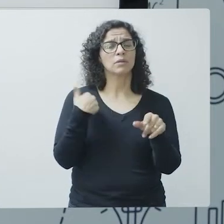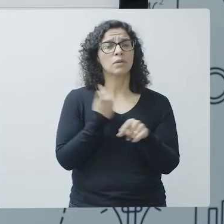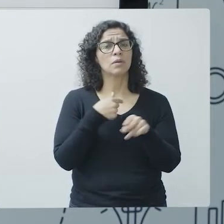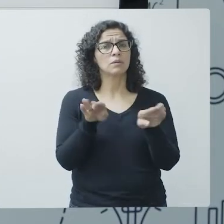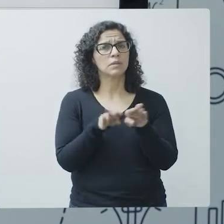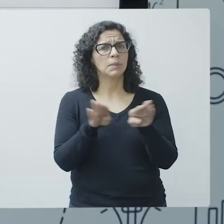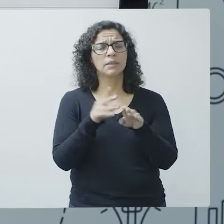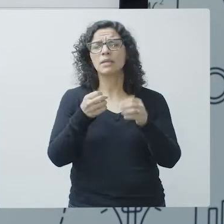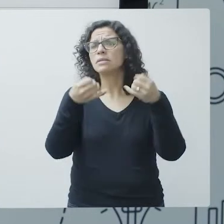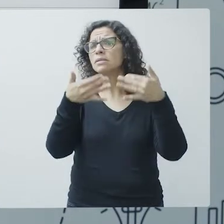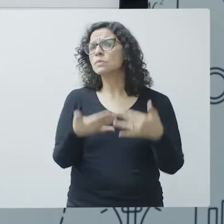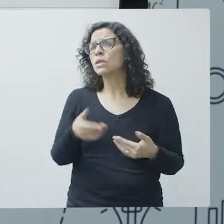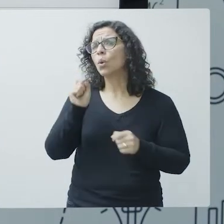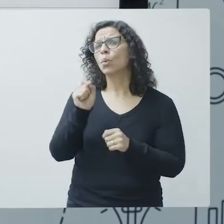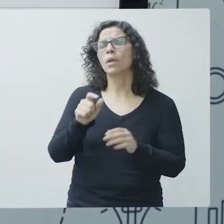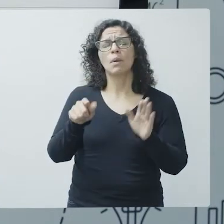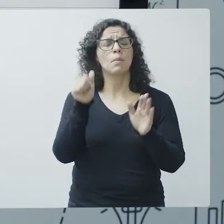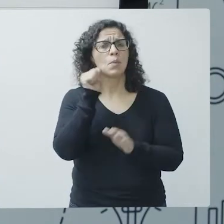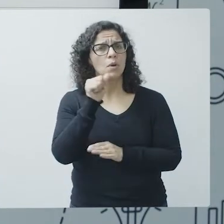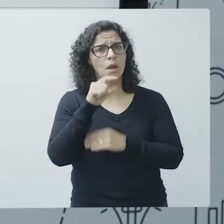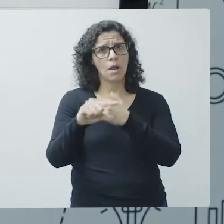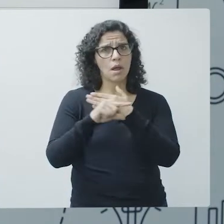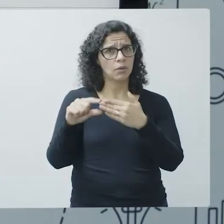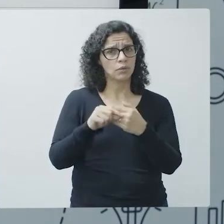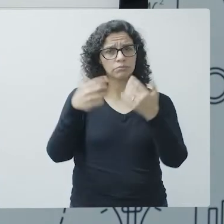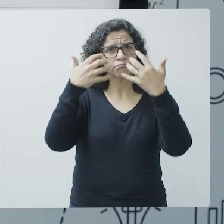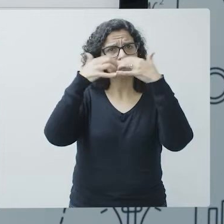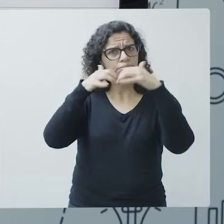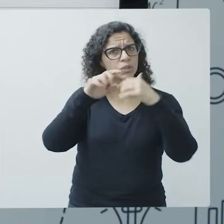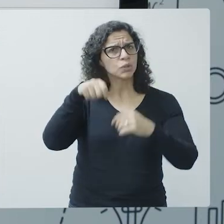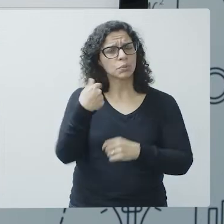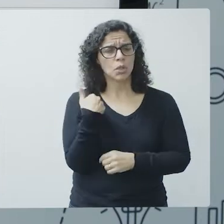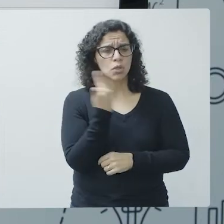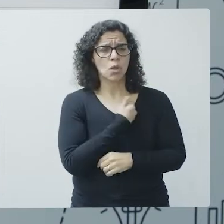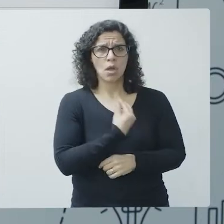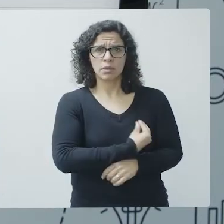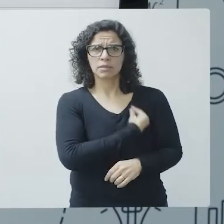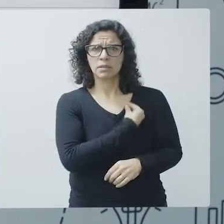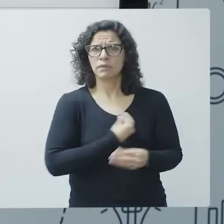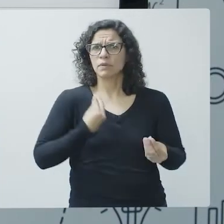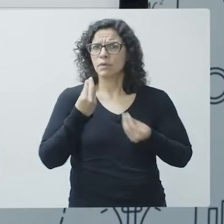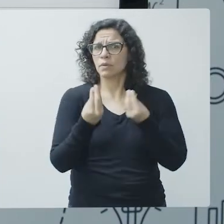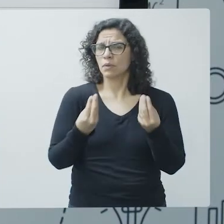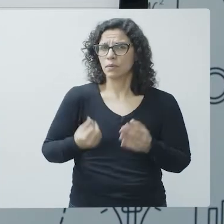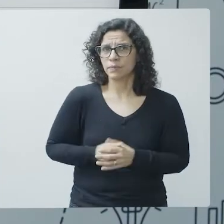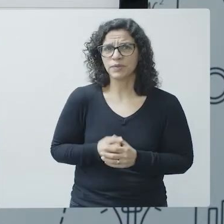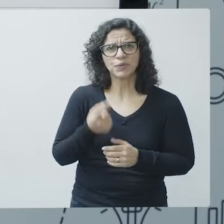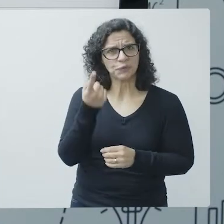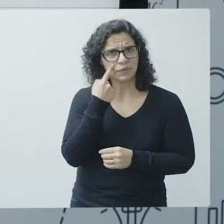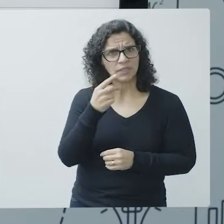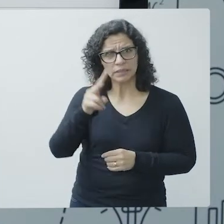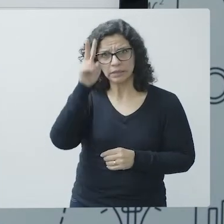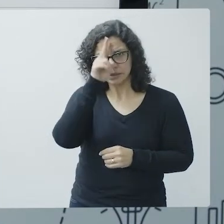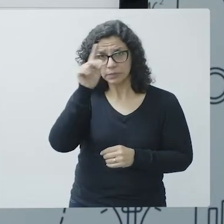nossa autora traz de reflexão a respeito da nossa vida? Olha